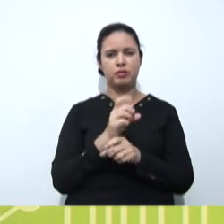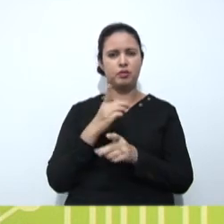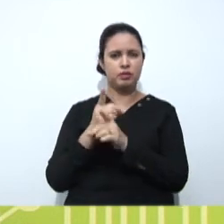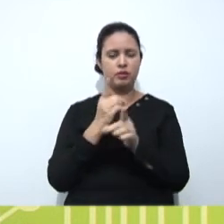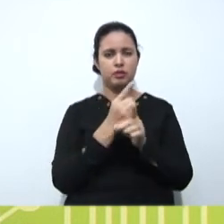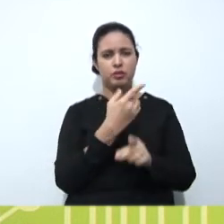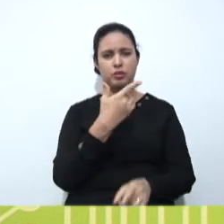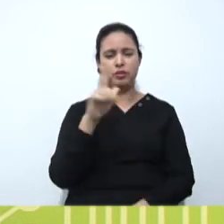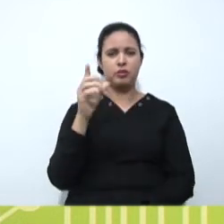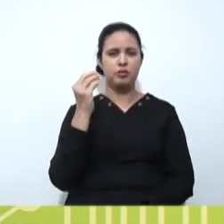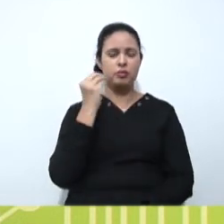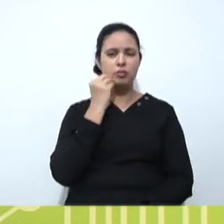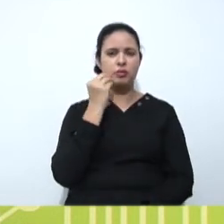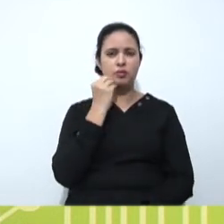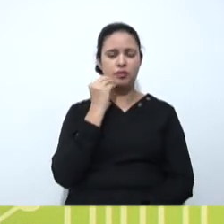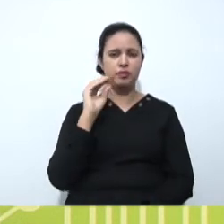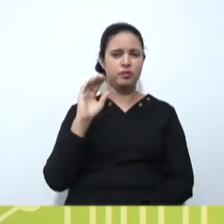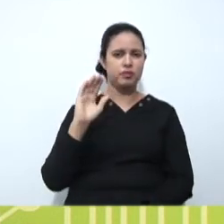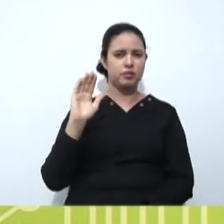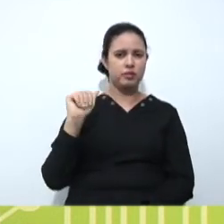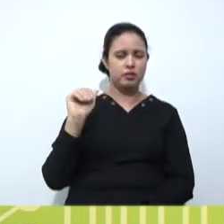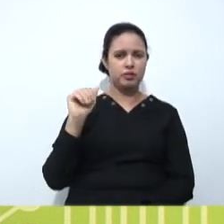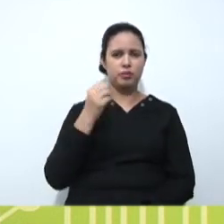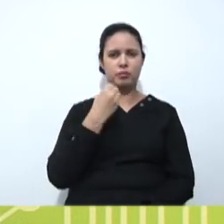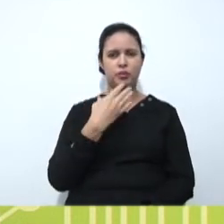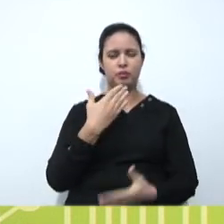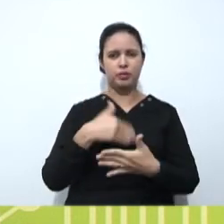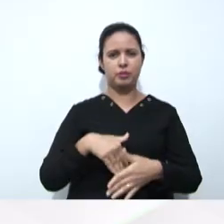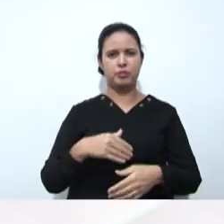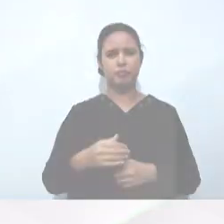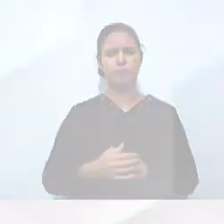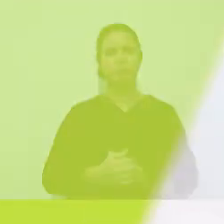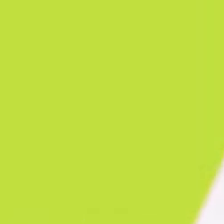outra oportunidade. Até mais. Boa prova!